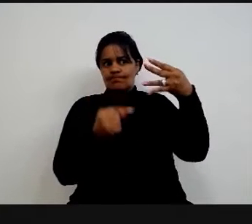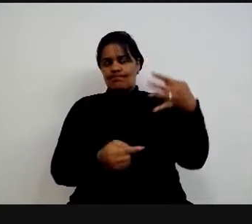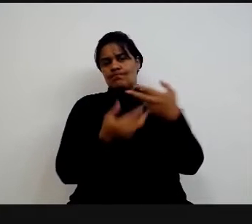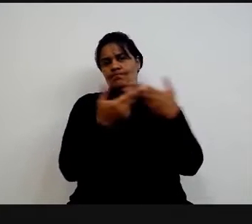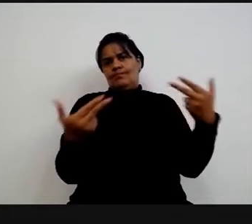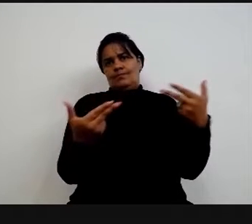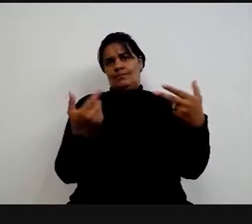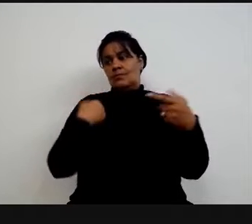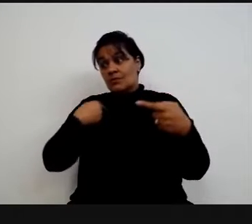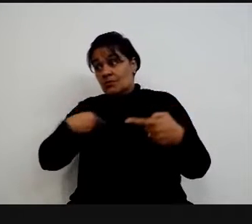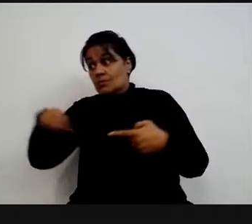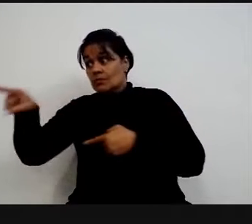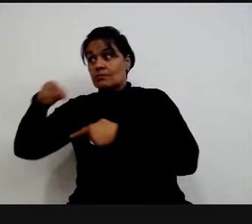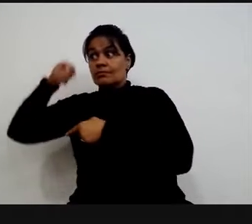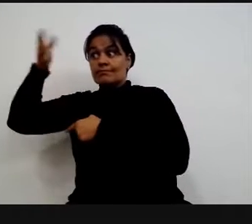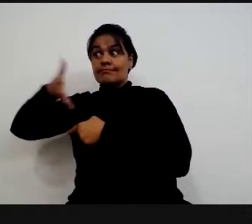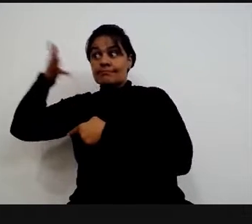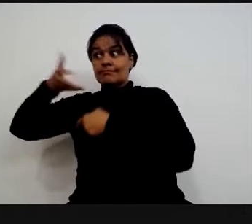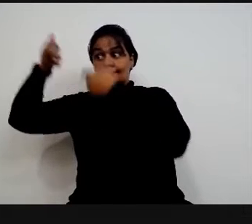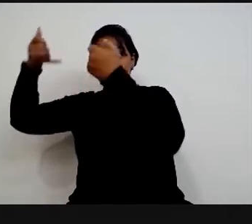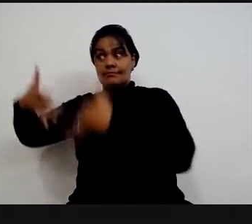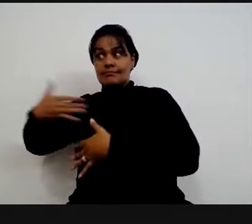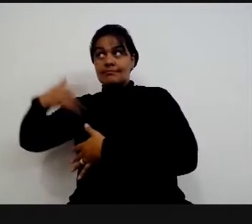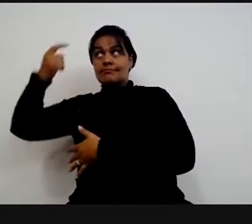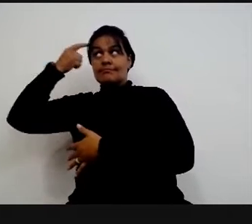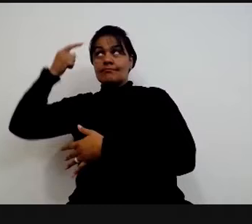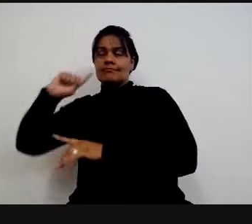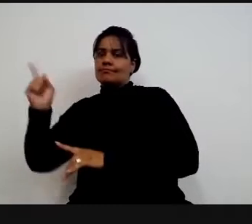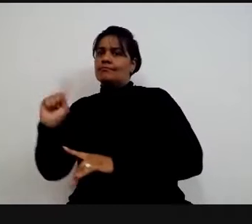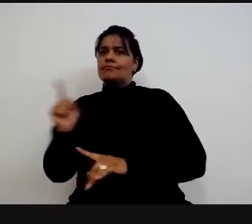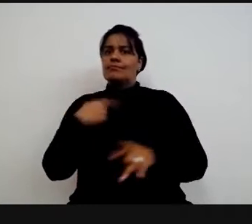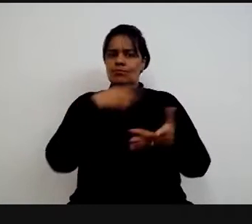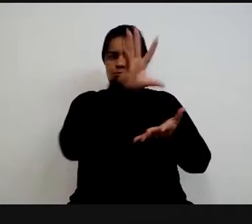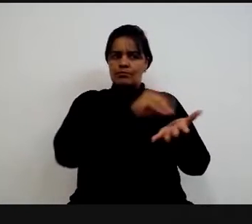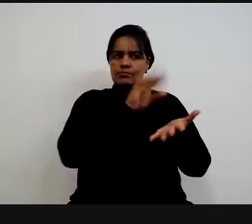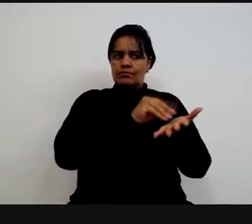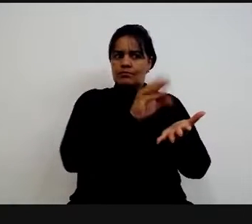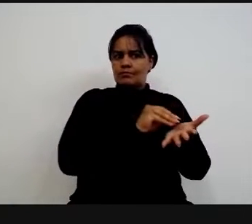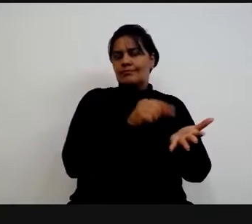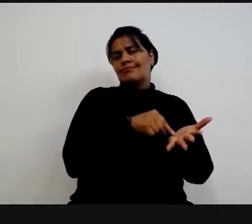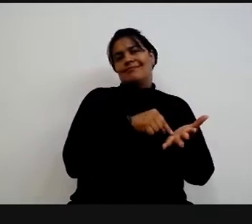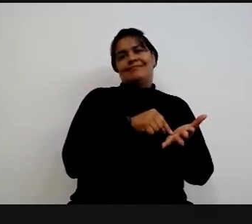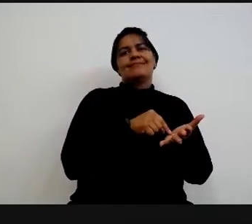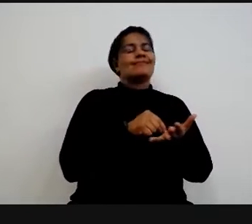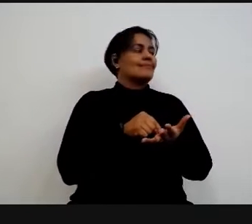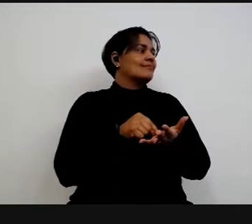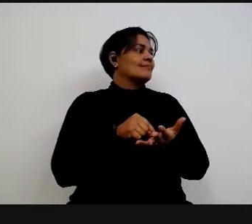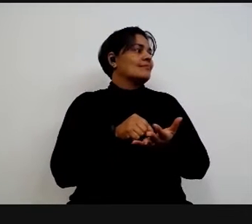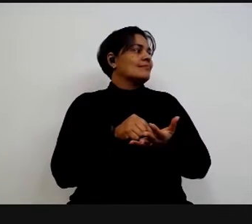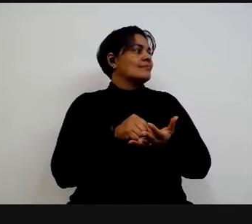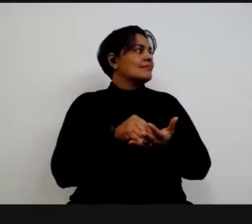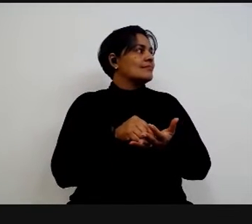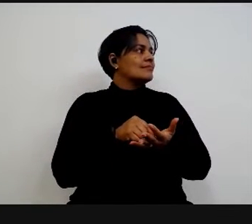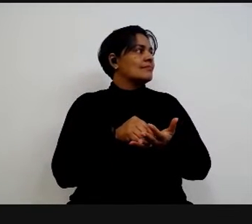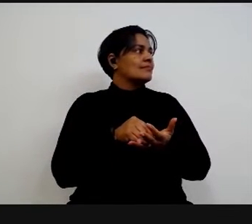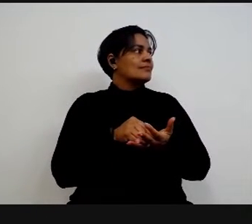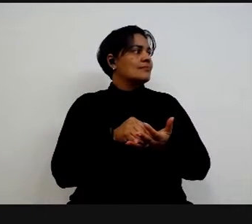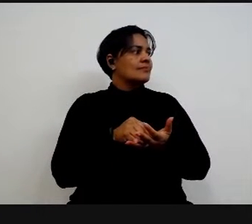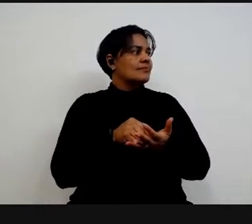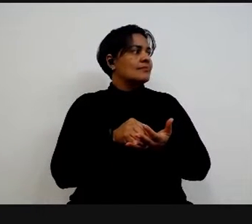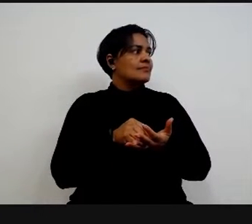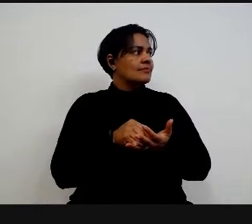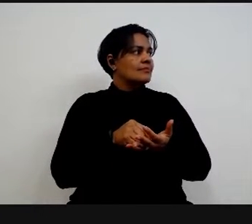aqui, porque eu não vou lá falar só do que está na minha cabeça, né? E para minha alegria,